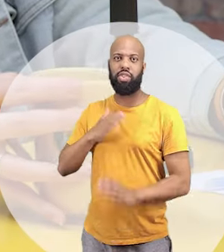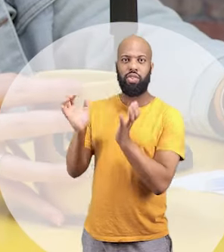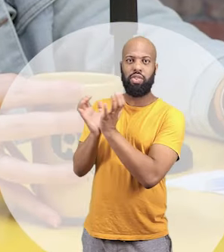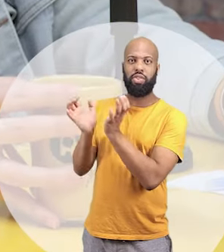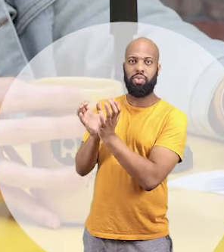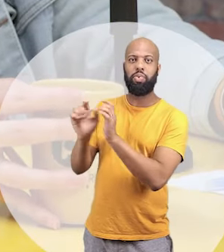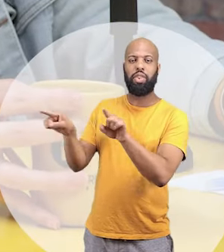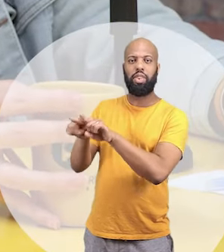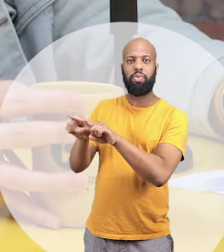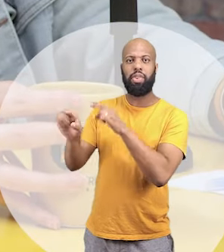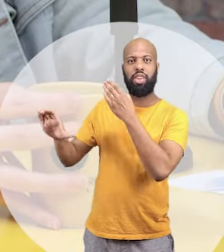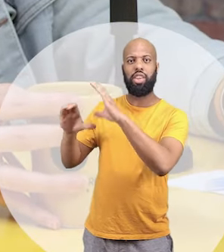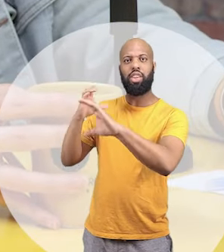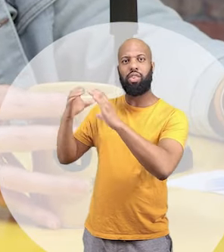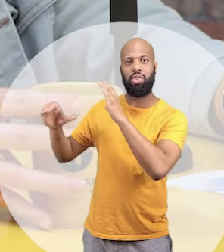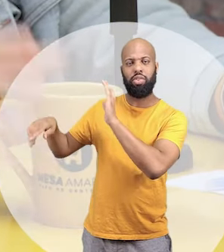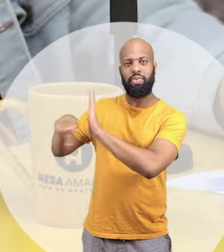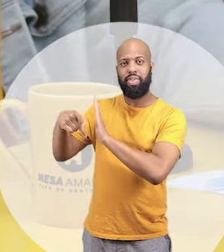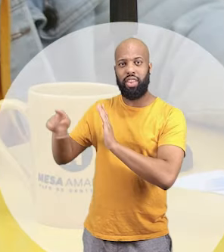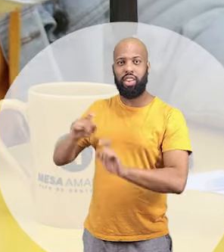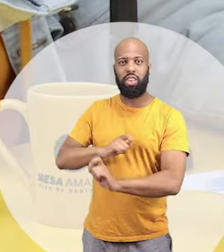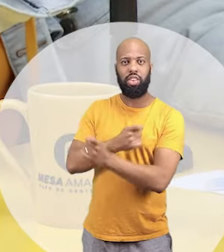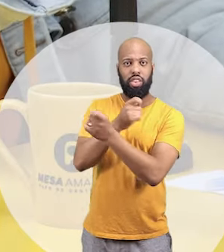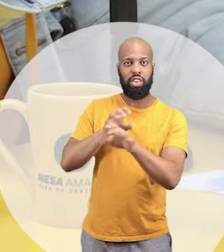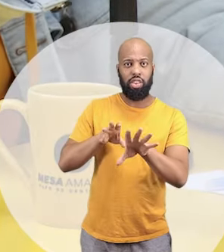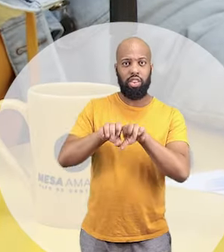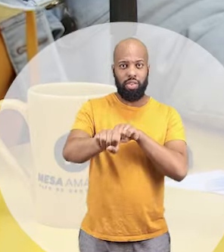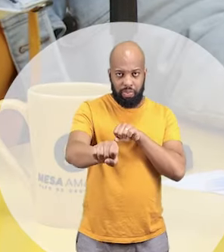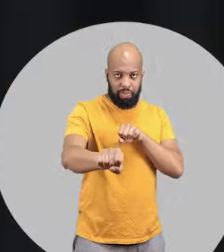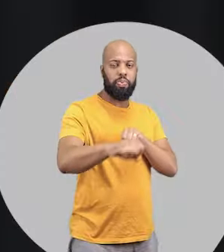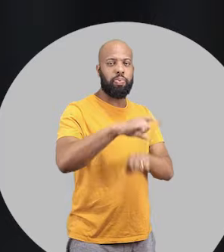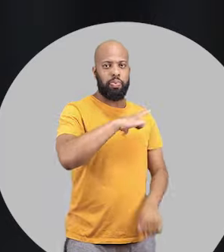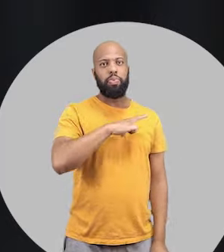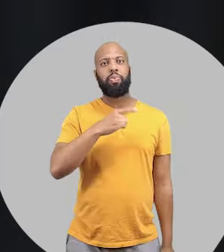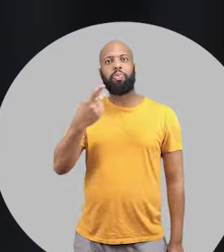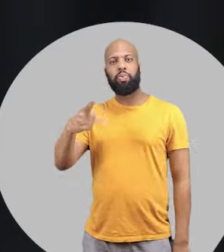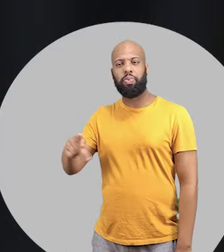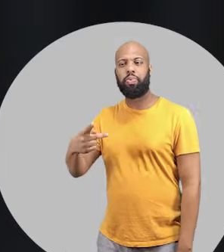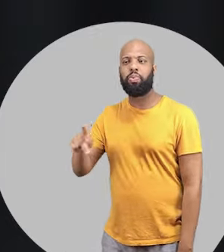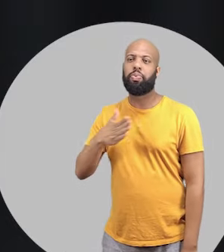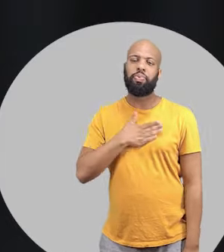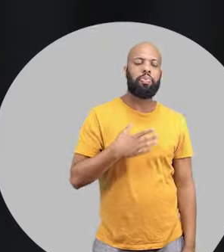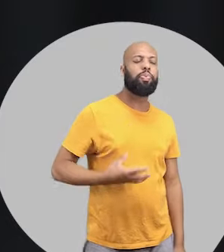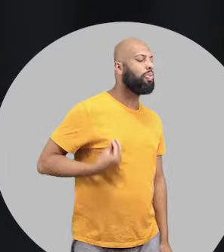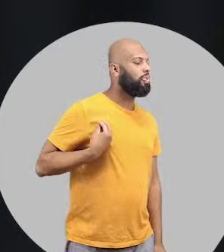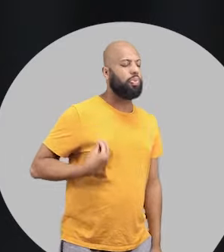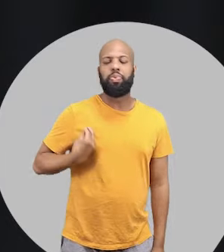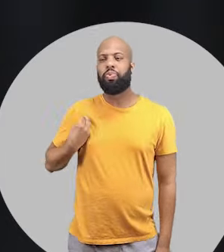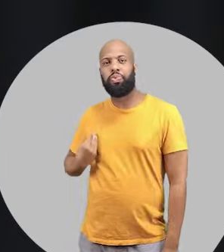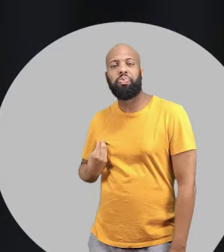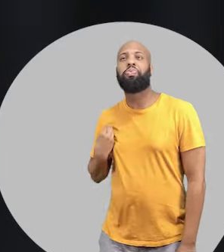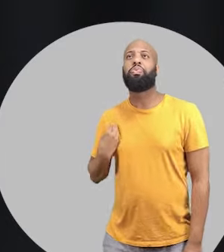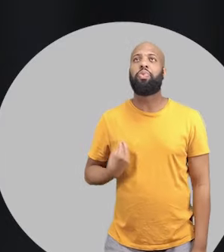o meu outro canto lá inclusive na formatura que teve esse semestre desses cara na vida